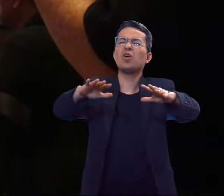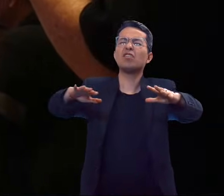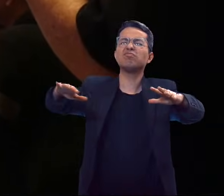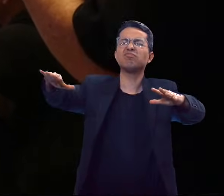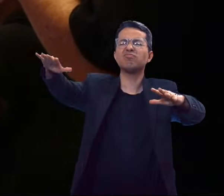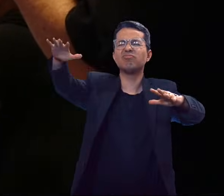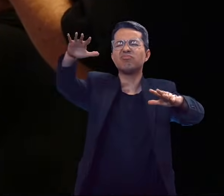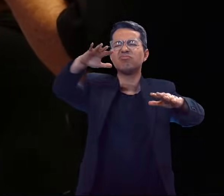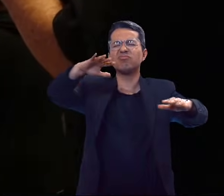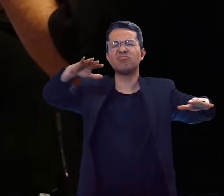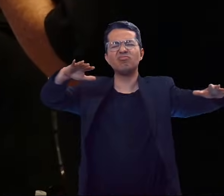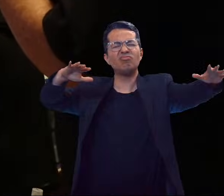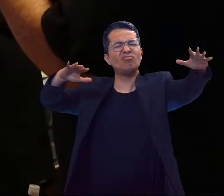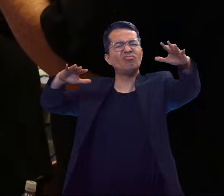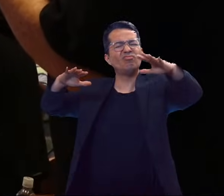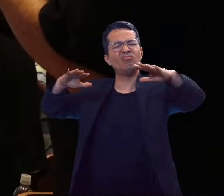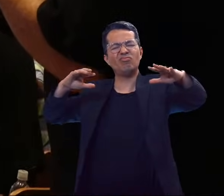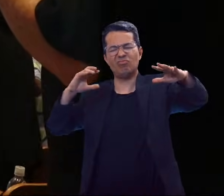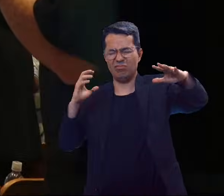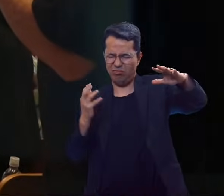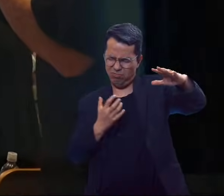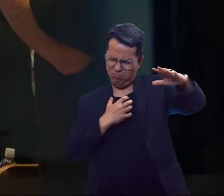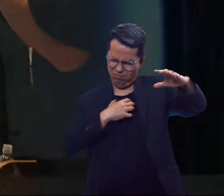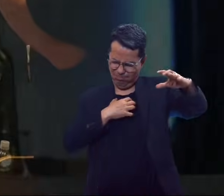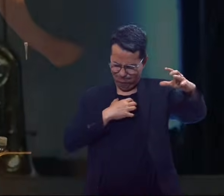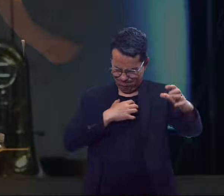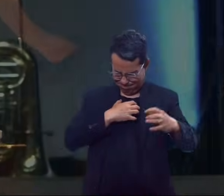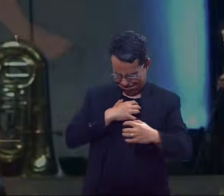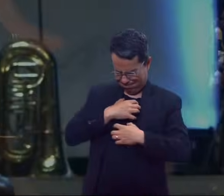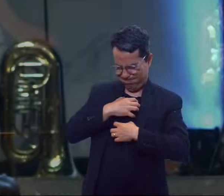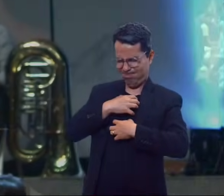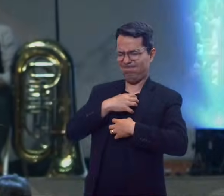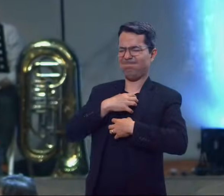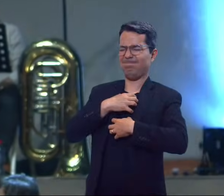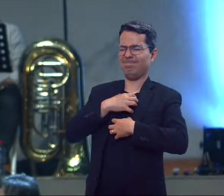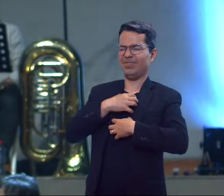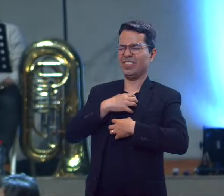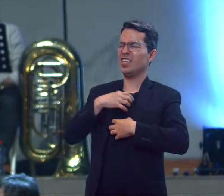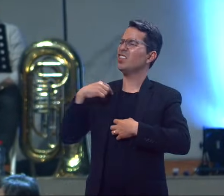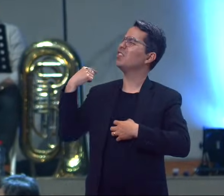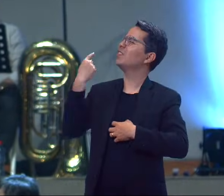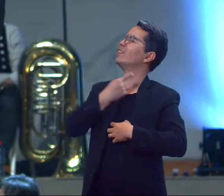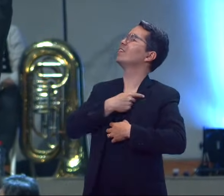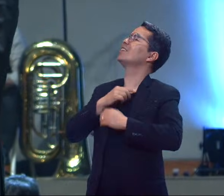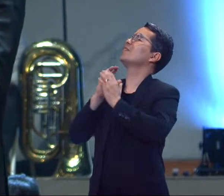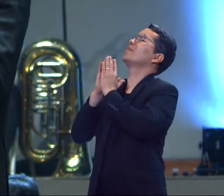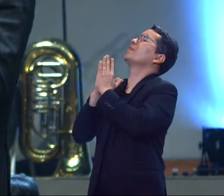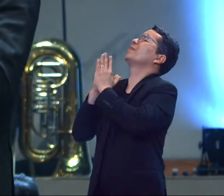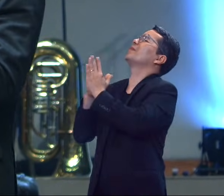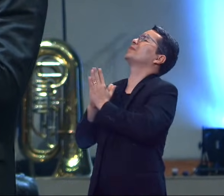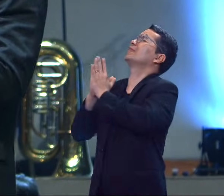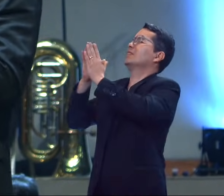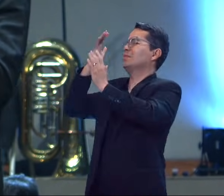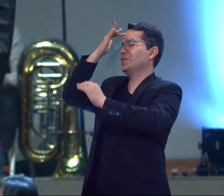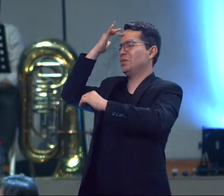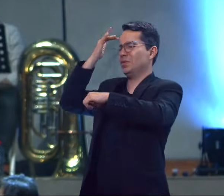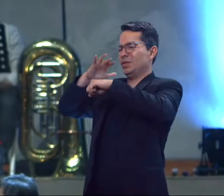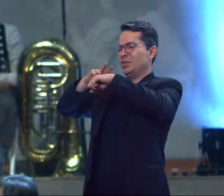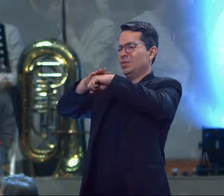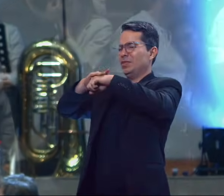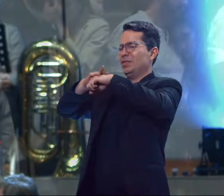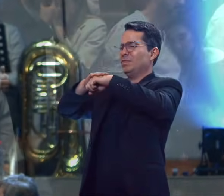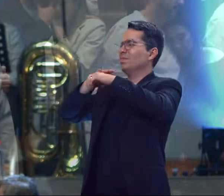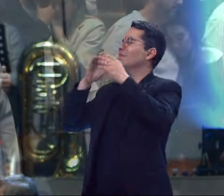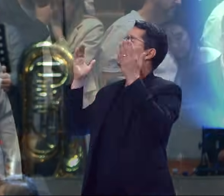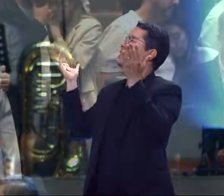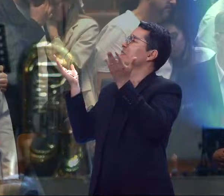palavra diz que deveríamos orar pelos enfermos. E é isso que estamos fazendo. Por isso, Pai, agora